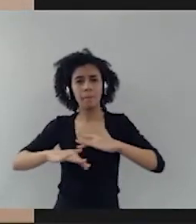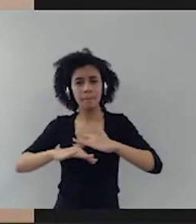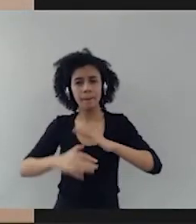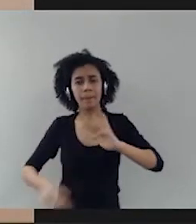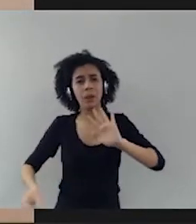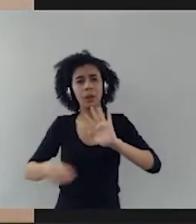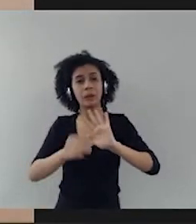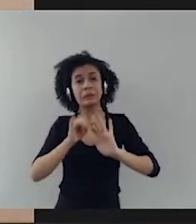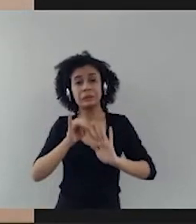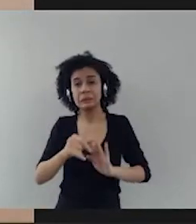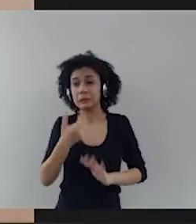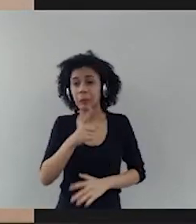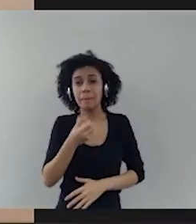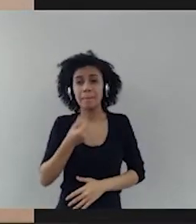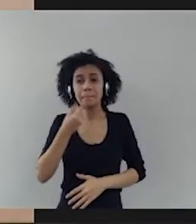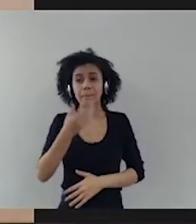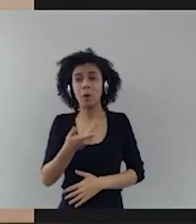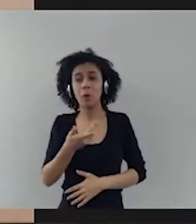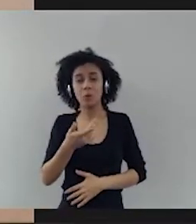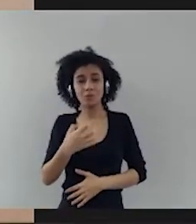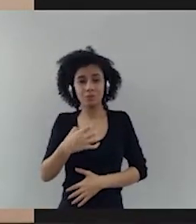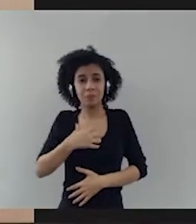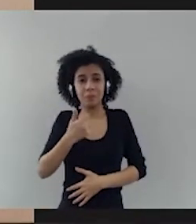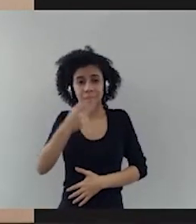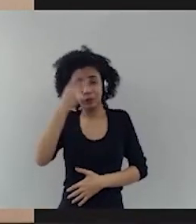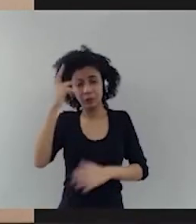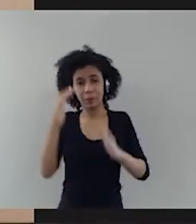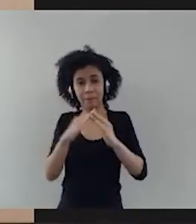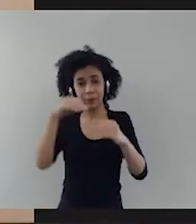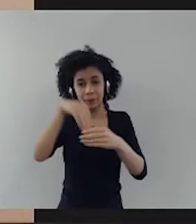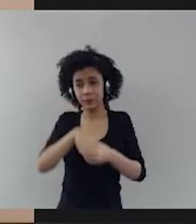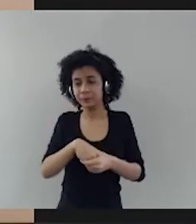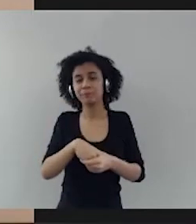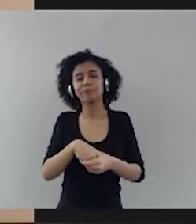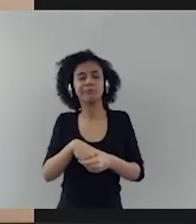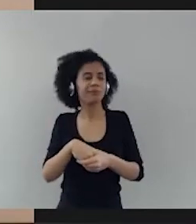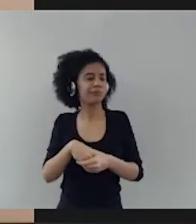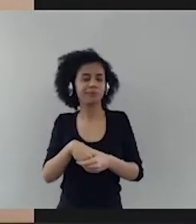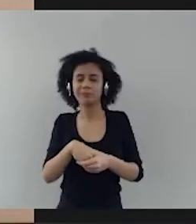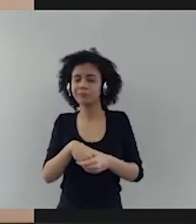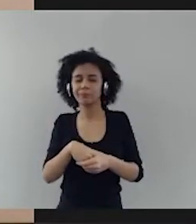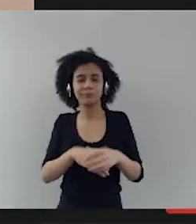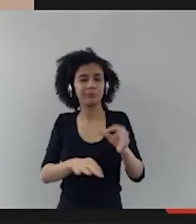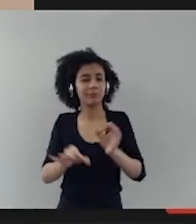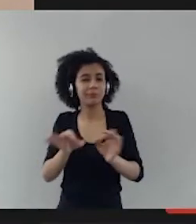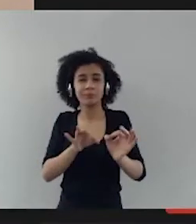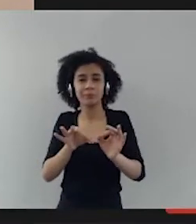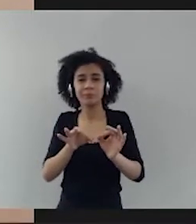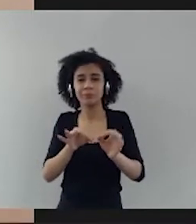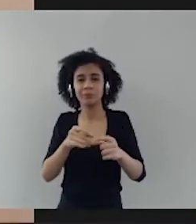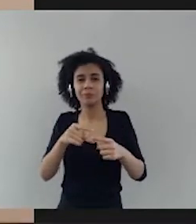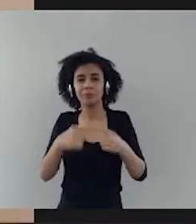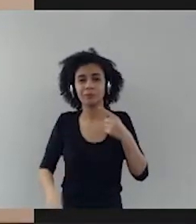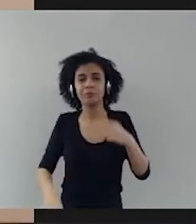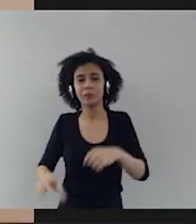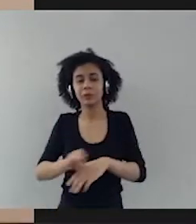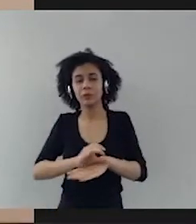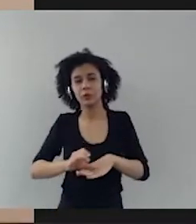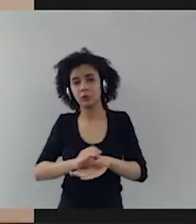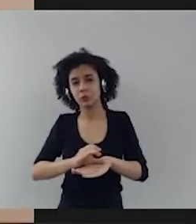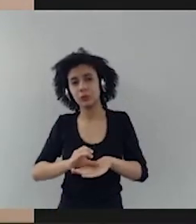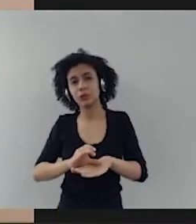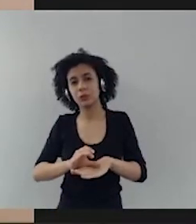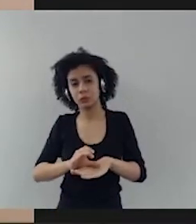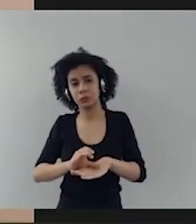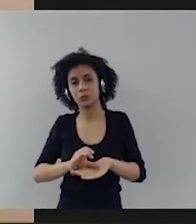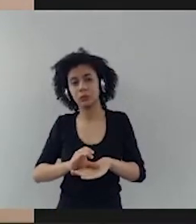traz mal-estar dos habitantes, prejuízo dos habitantes, é um planejamento inconstitucional. Então, existe